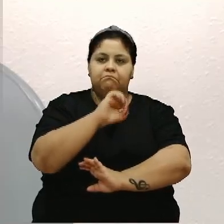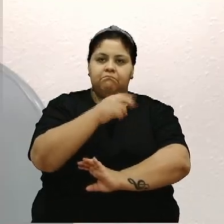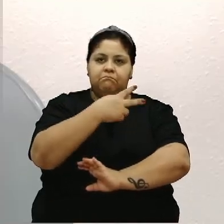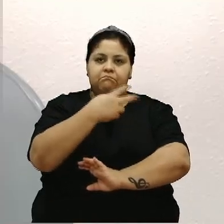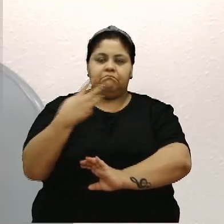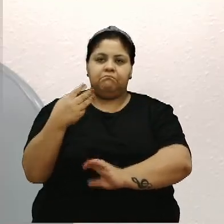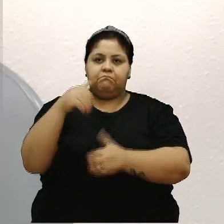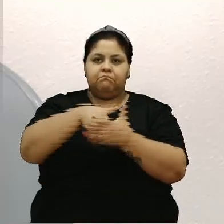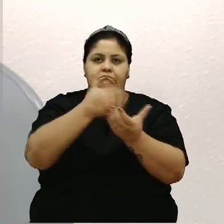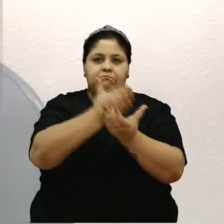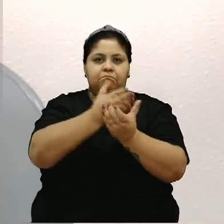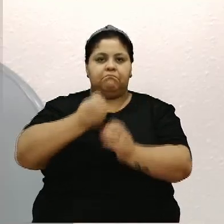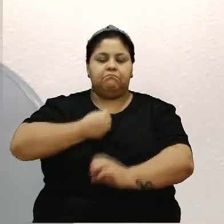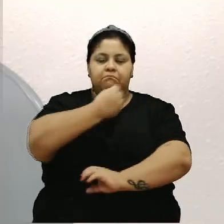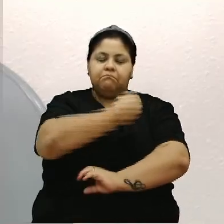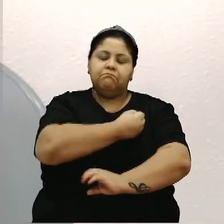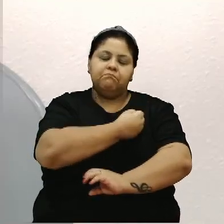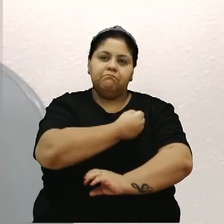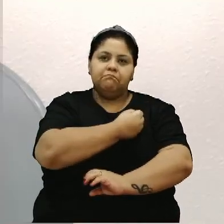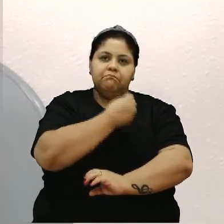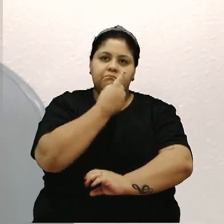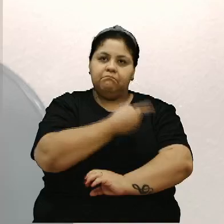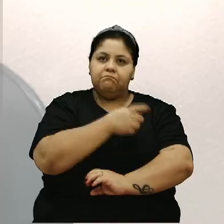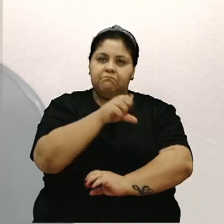83/2023, contido no processo número